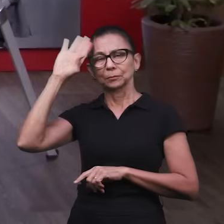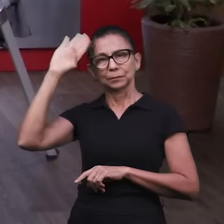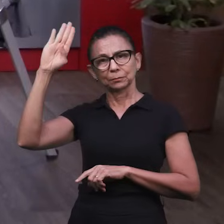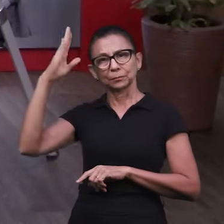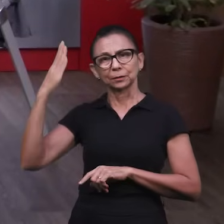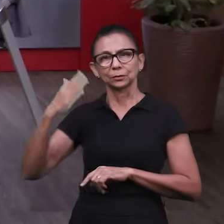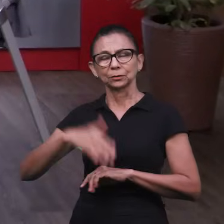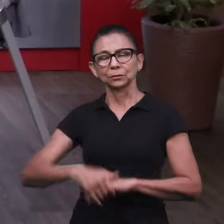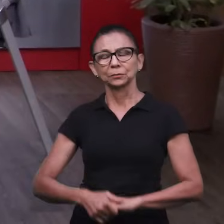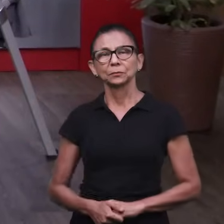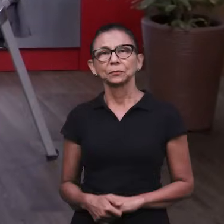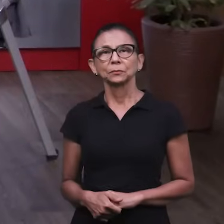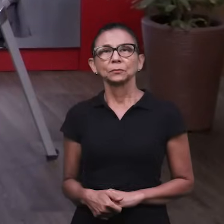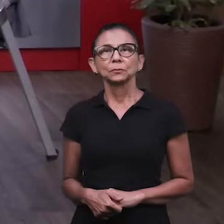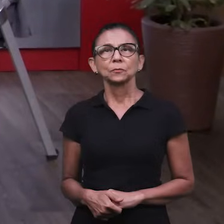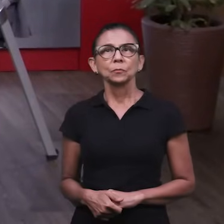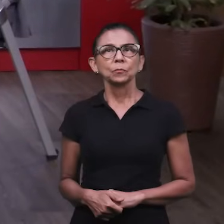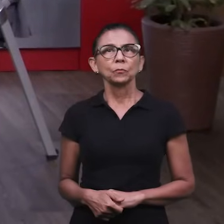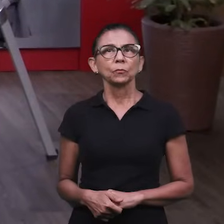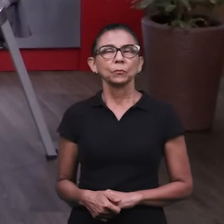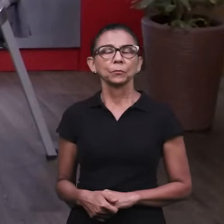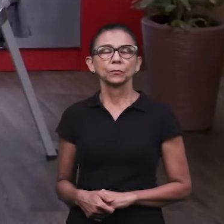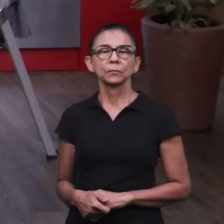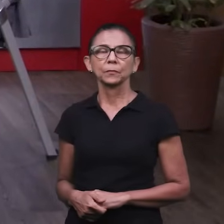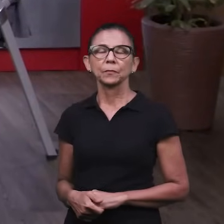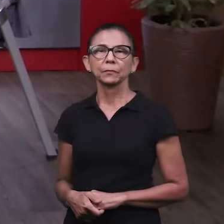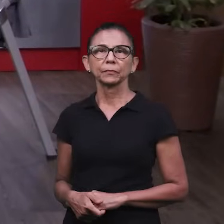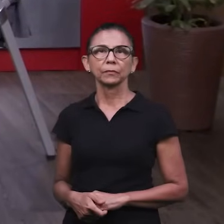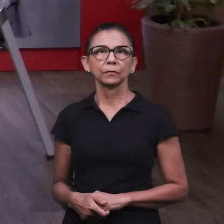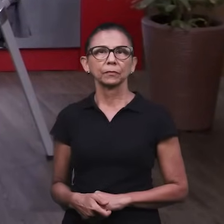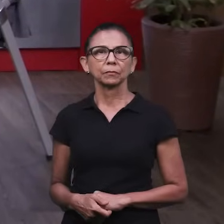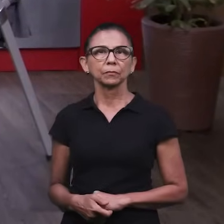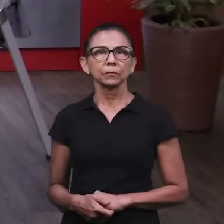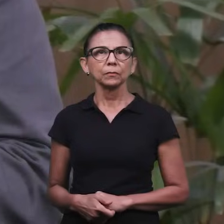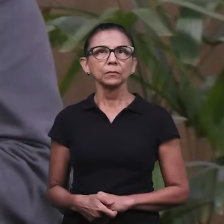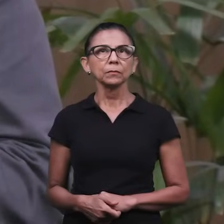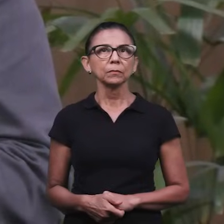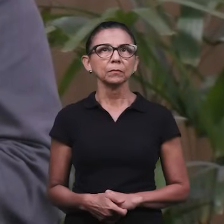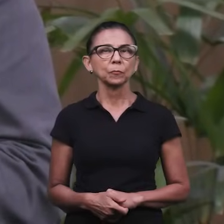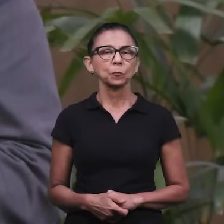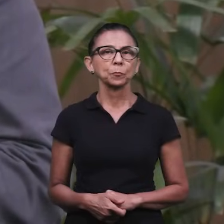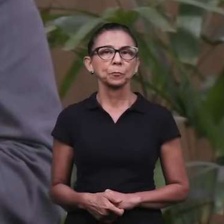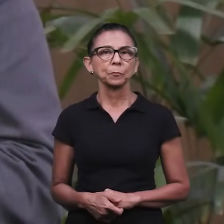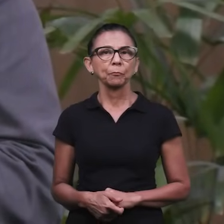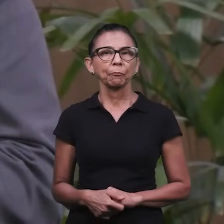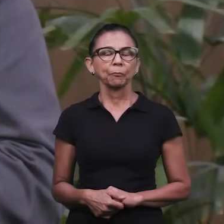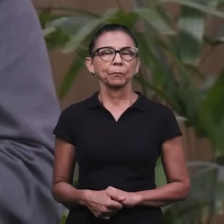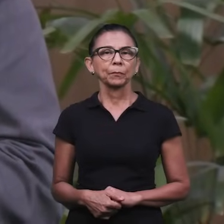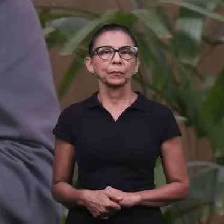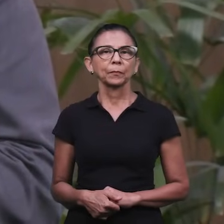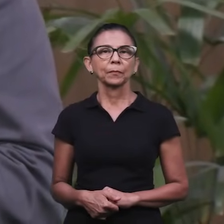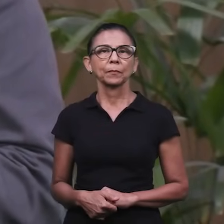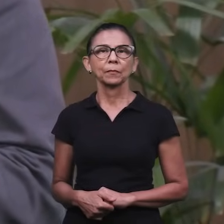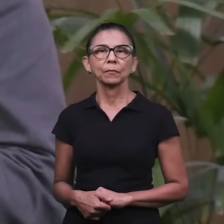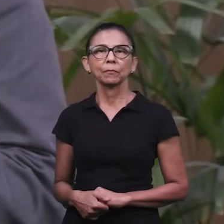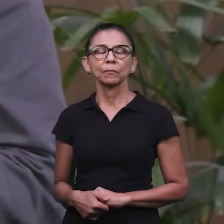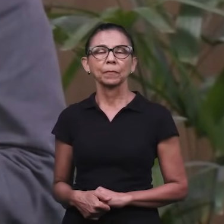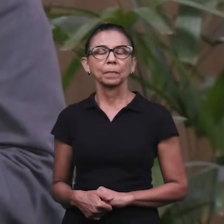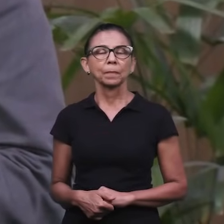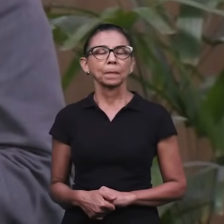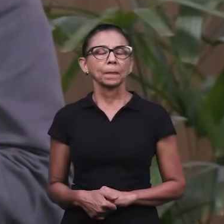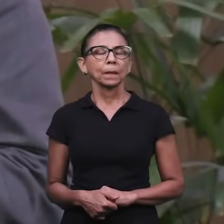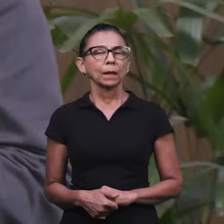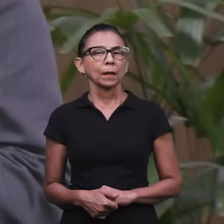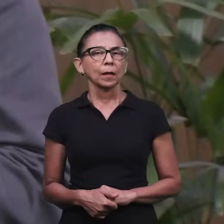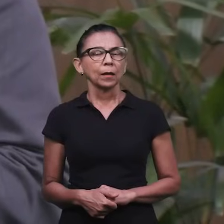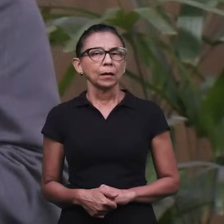primordial. Agora, Andressa, com relação à questão da socialização e interação,